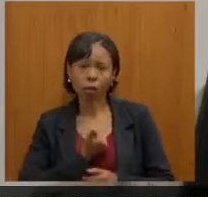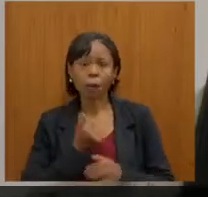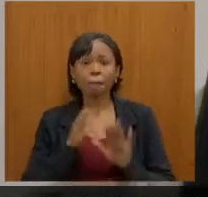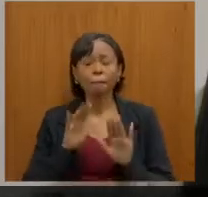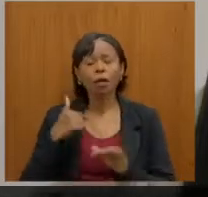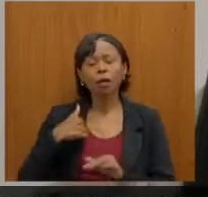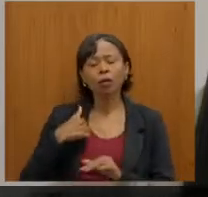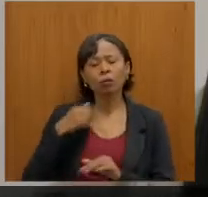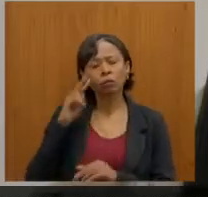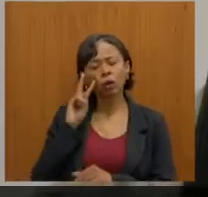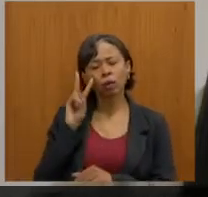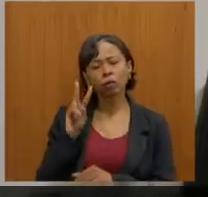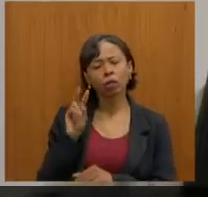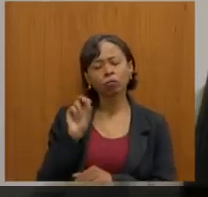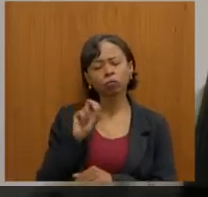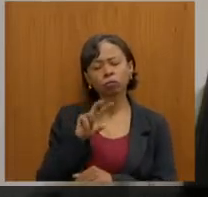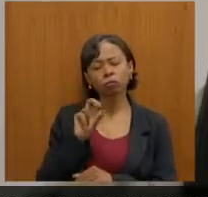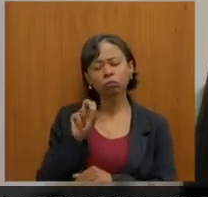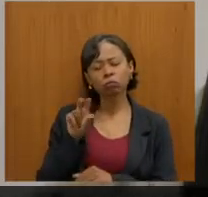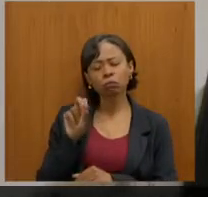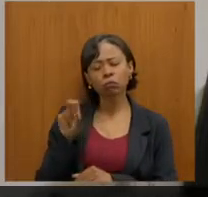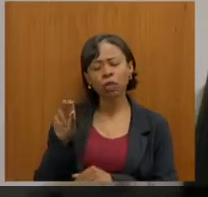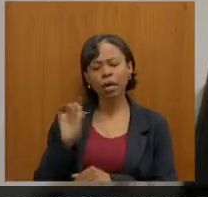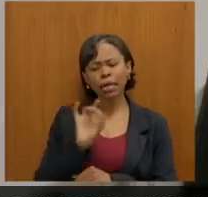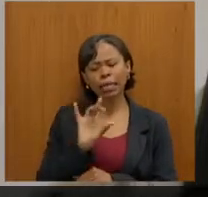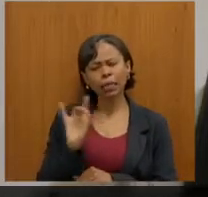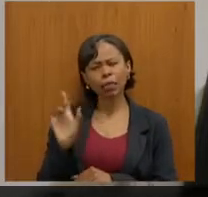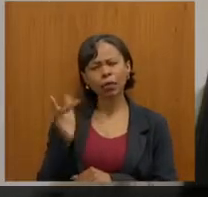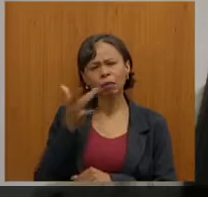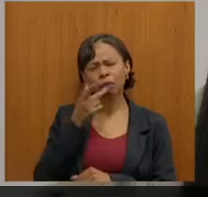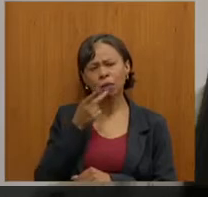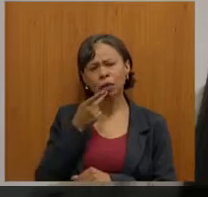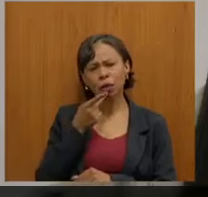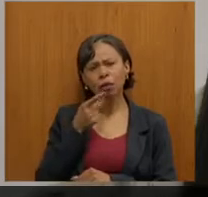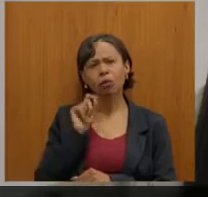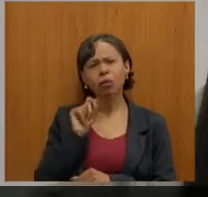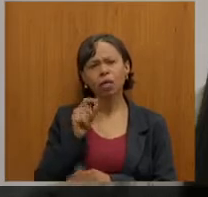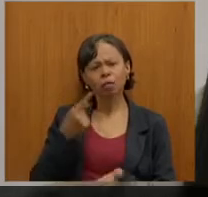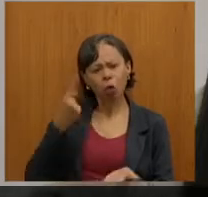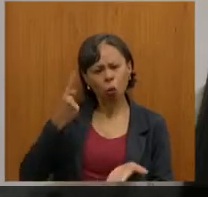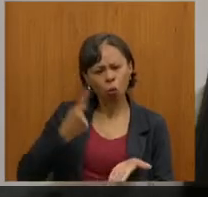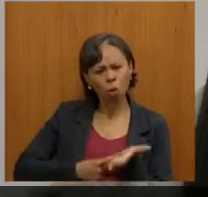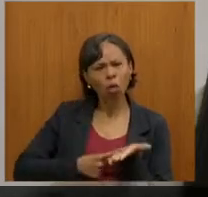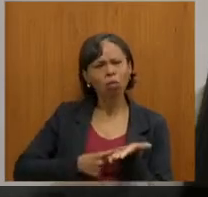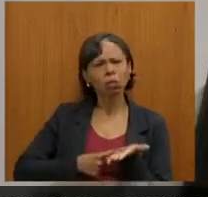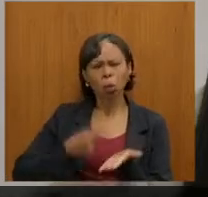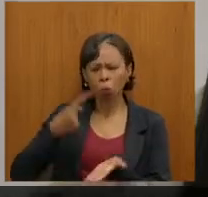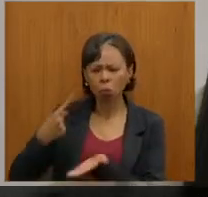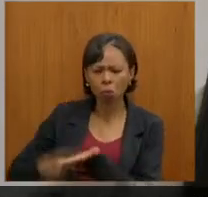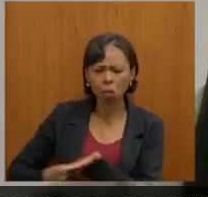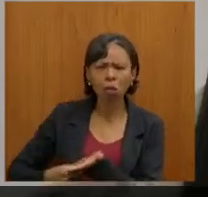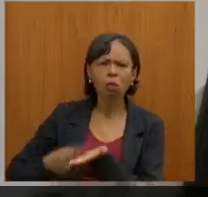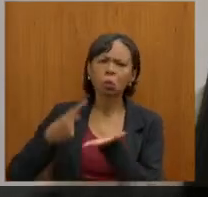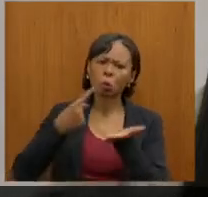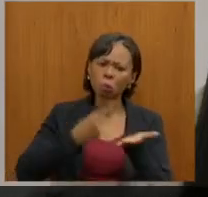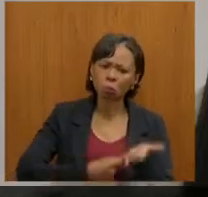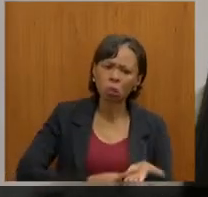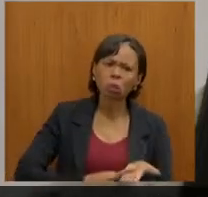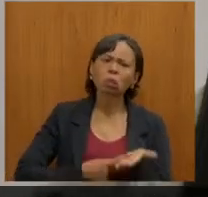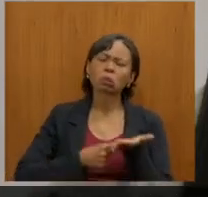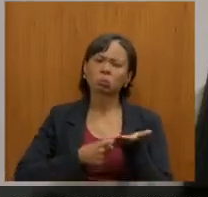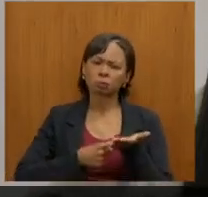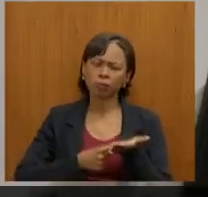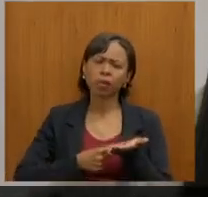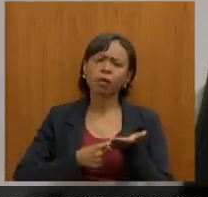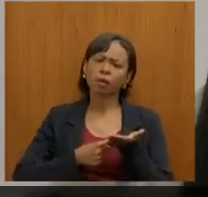ao final de cada fala é um reafirmar o compromisso com essa pauta é um reafirmar a necessidade